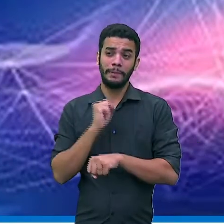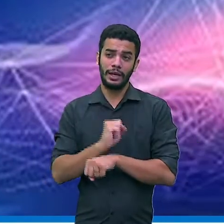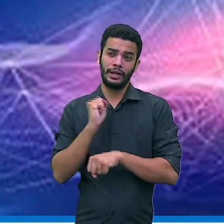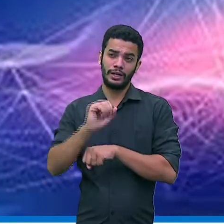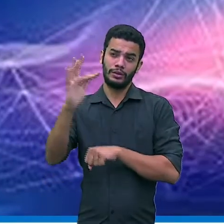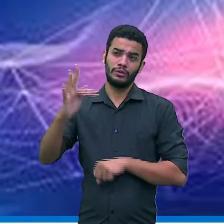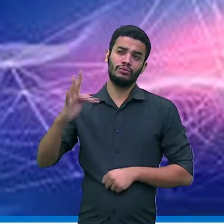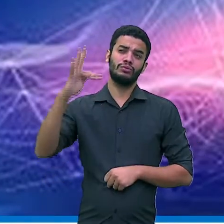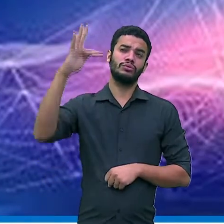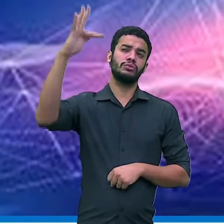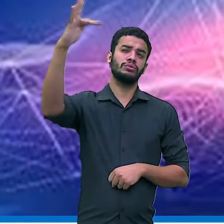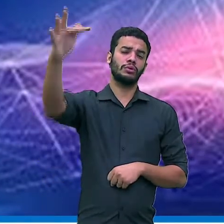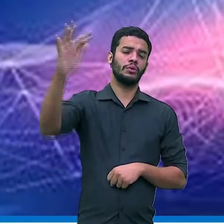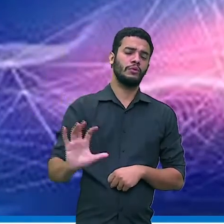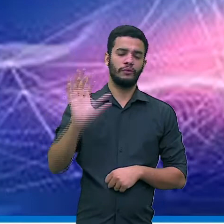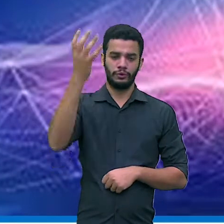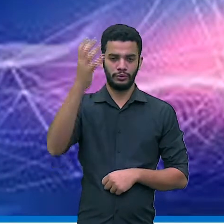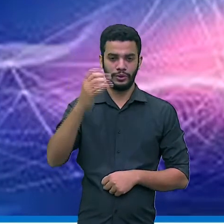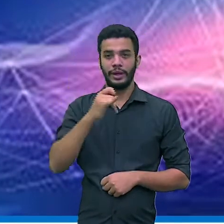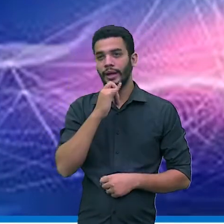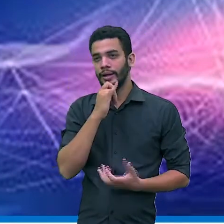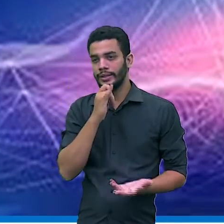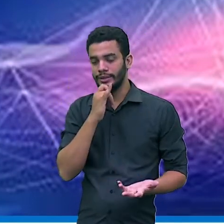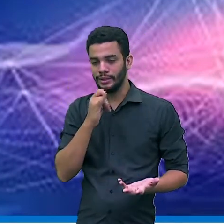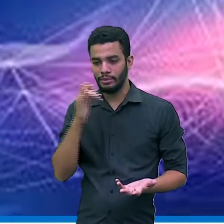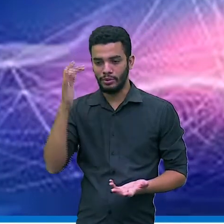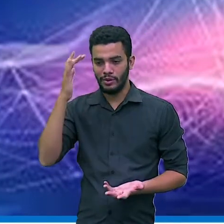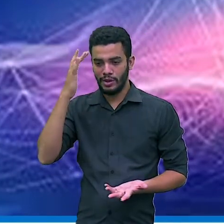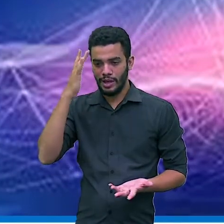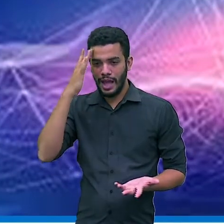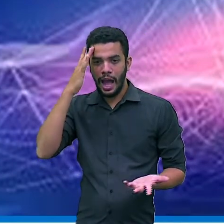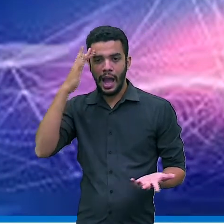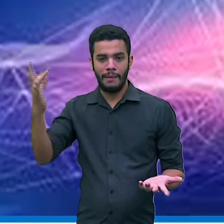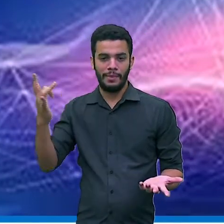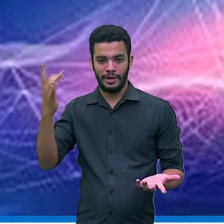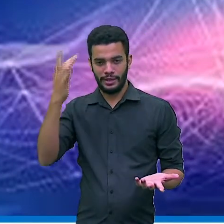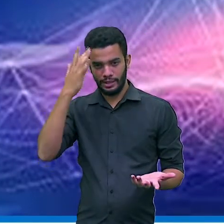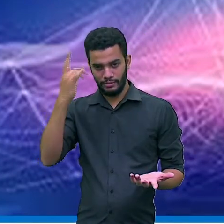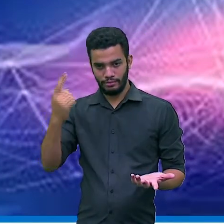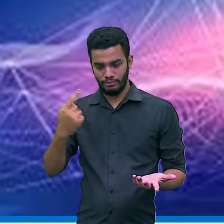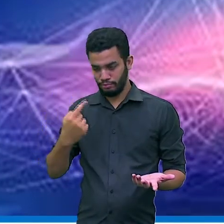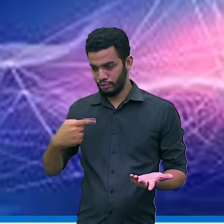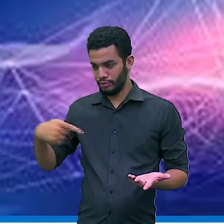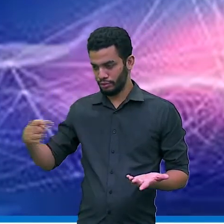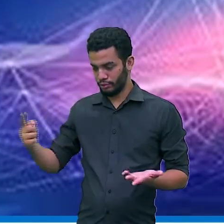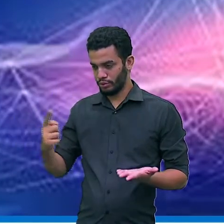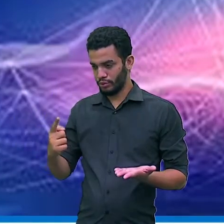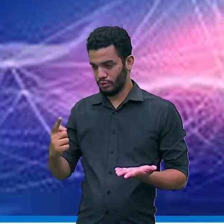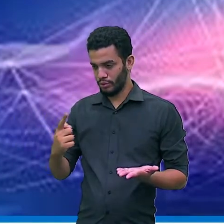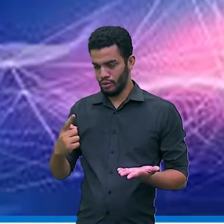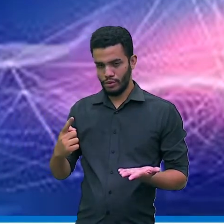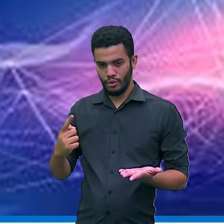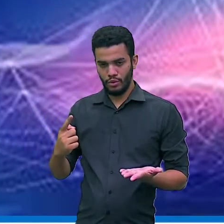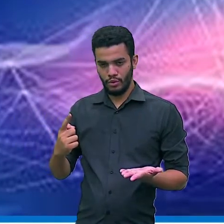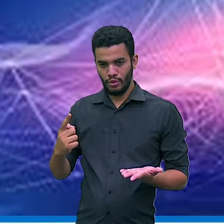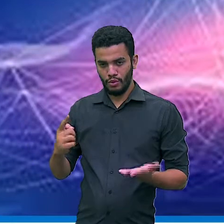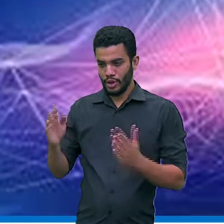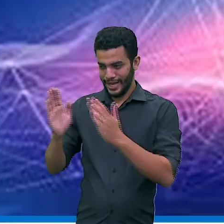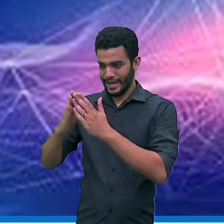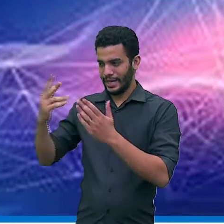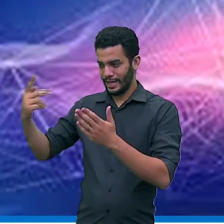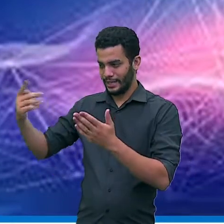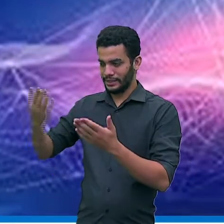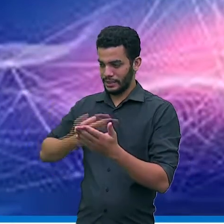virá. Quando eu digo amanhã visitaremos a Débora, isso quer dizer que amanhã é